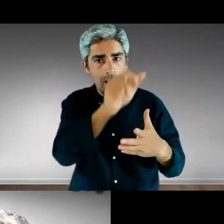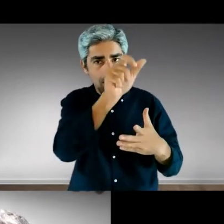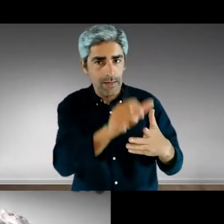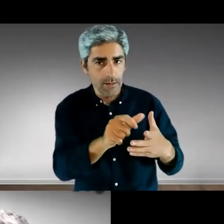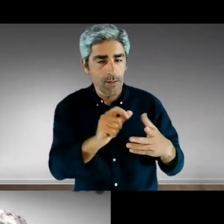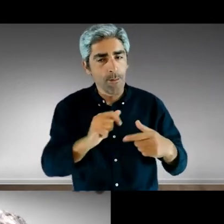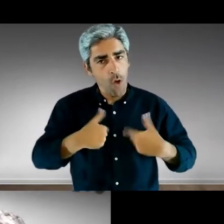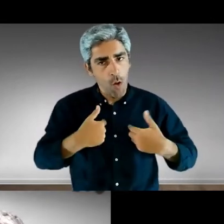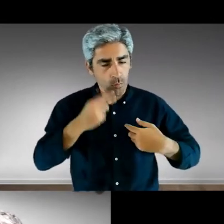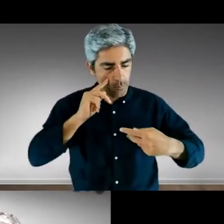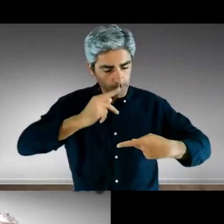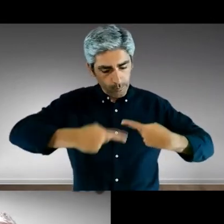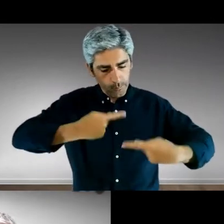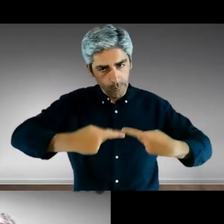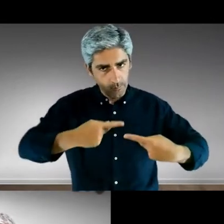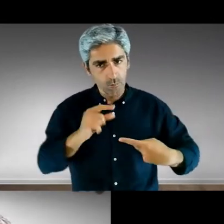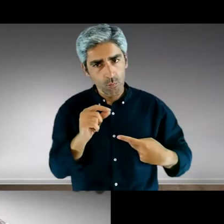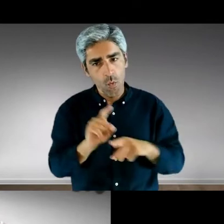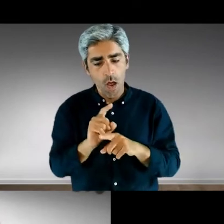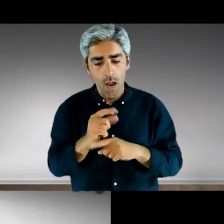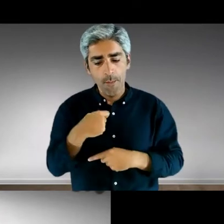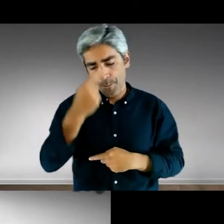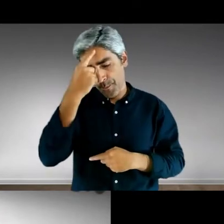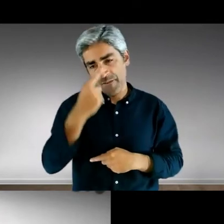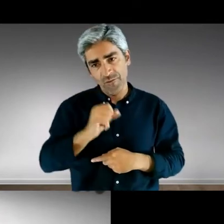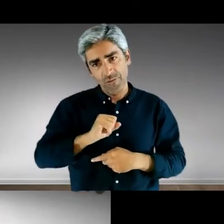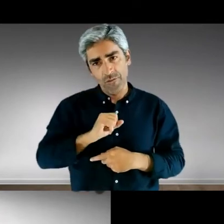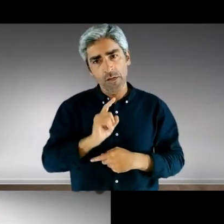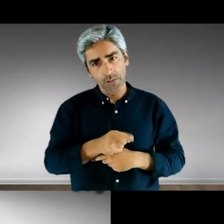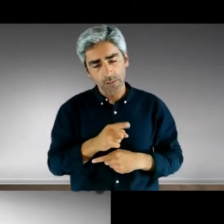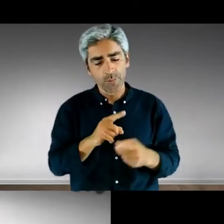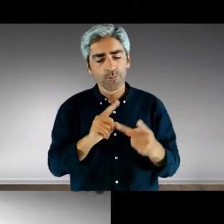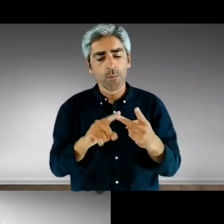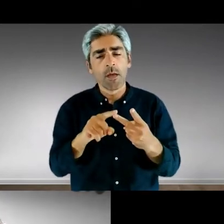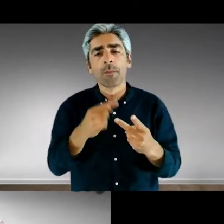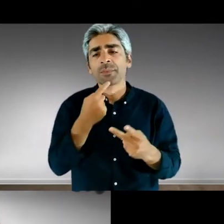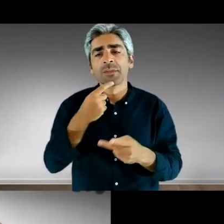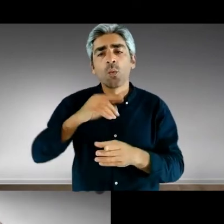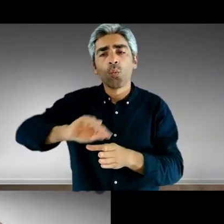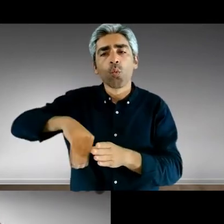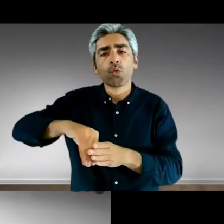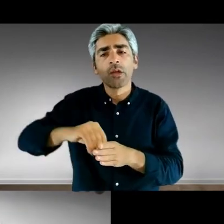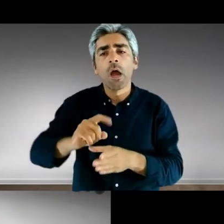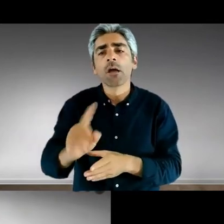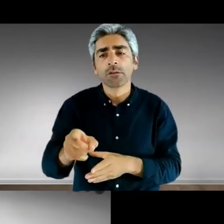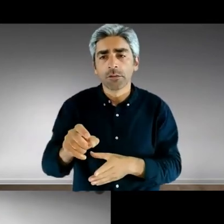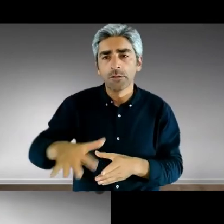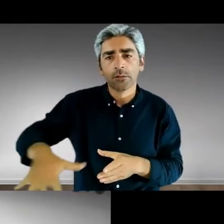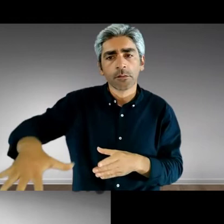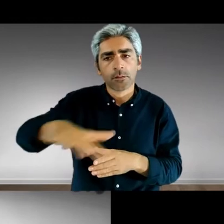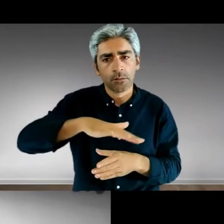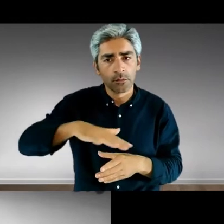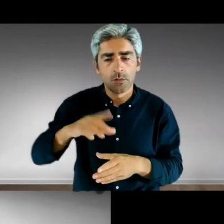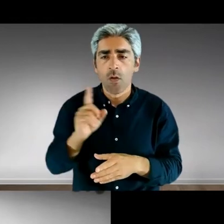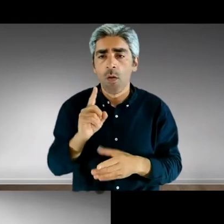si próprio, definir aqui um bocadinho o seu autoperfil, perceber qual é o contexto em que estamos, ok? E quando digo contexto, não